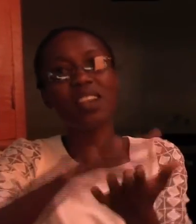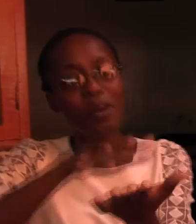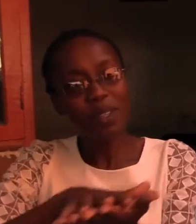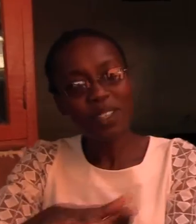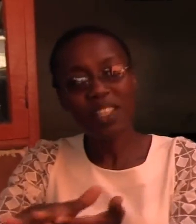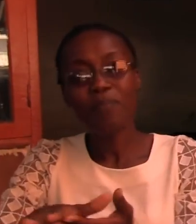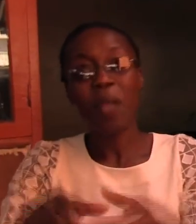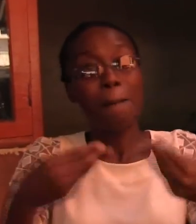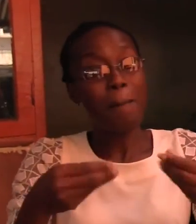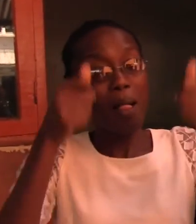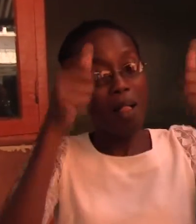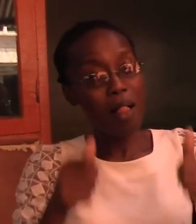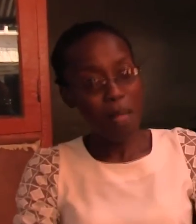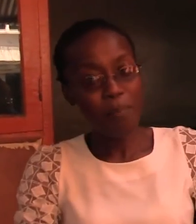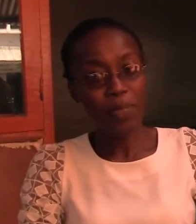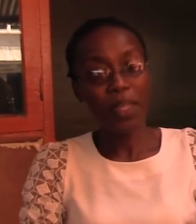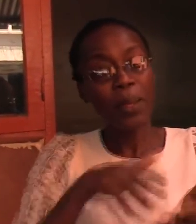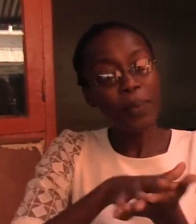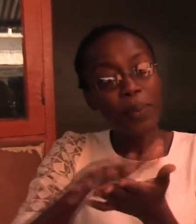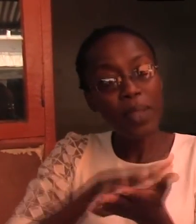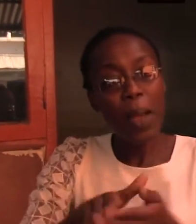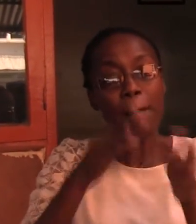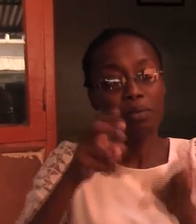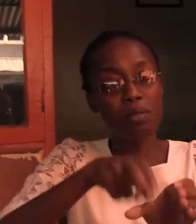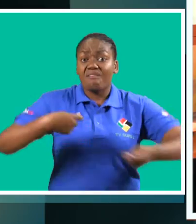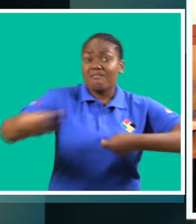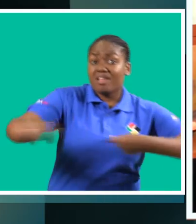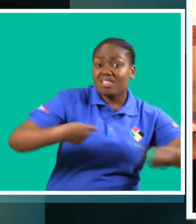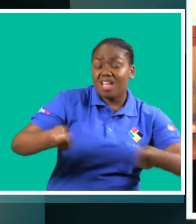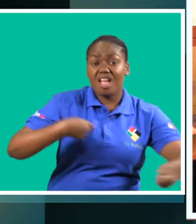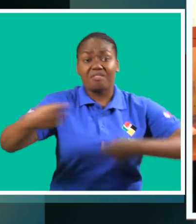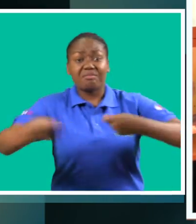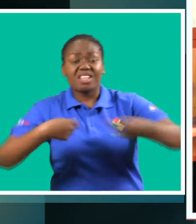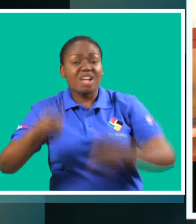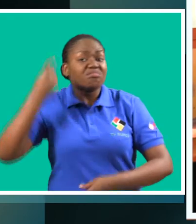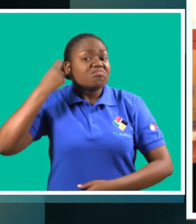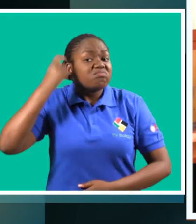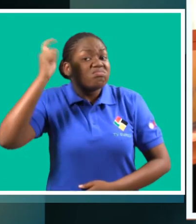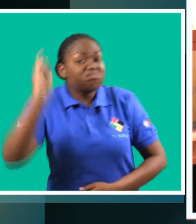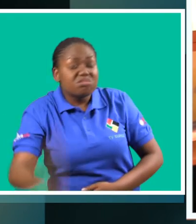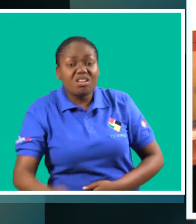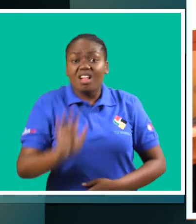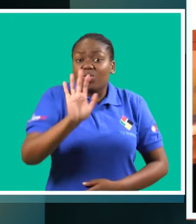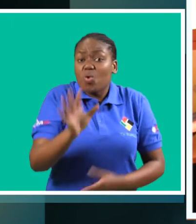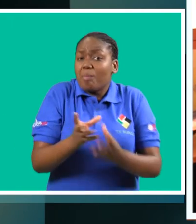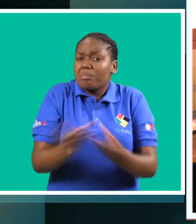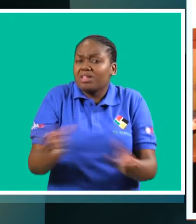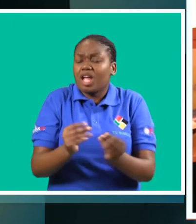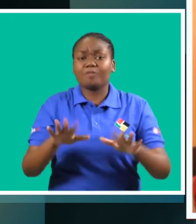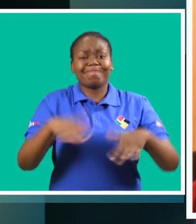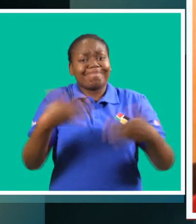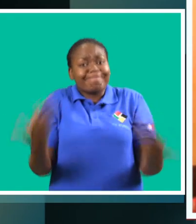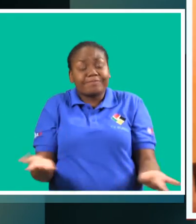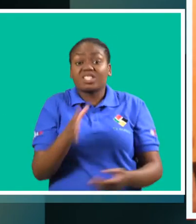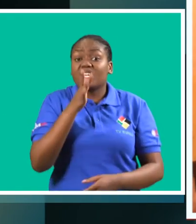distribuição de panfletos apelativos para que as pessoas abandonem determinados locais. Vendedores reclamam a devolução de seus produtos ou pelo